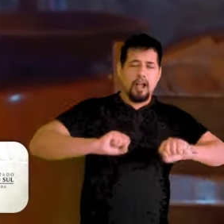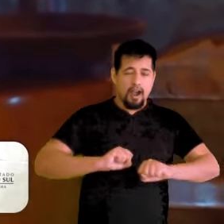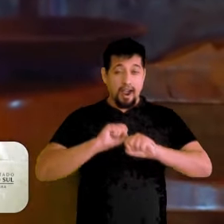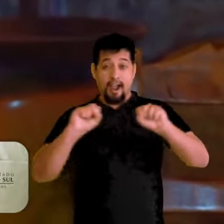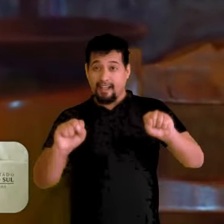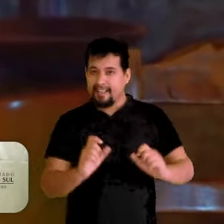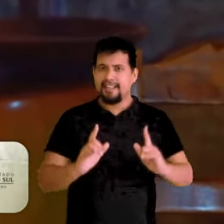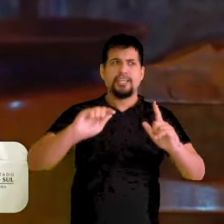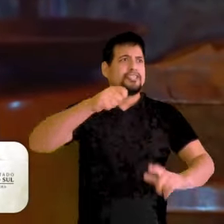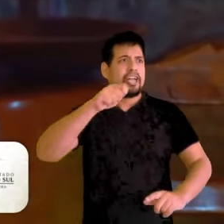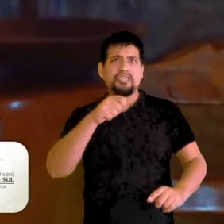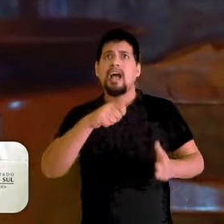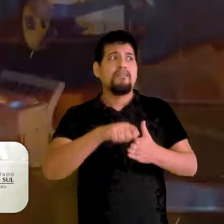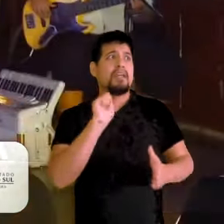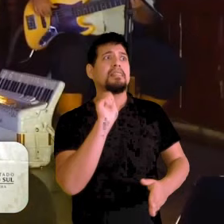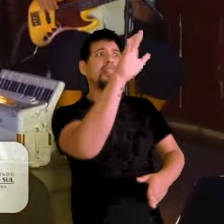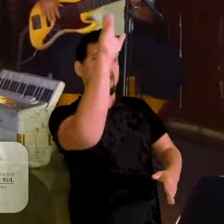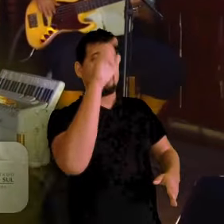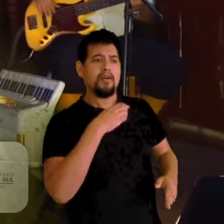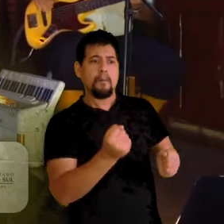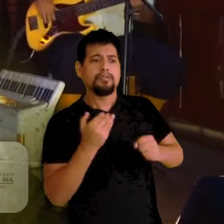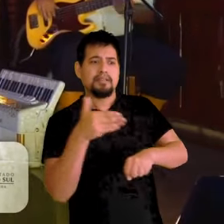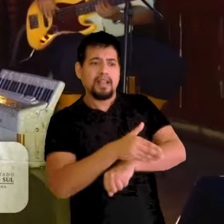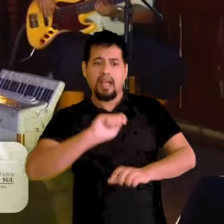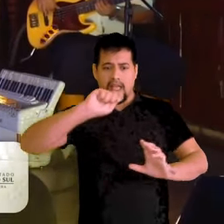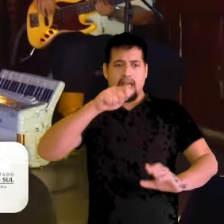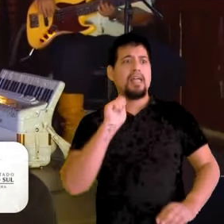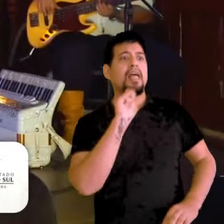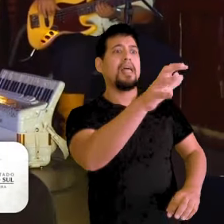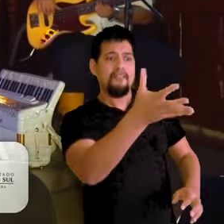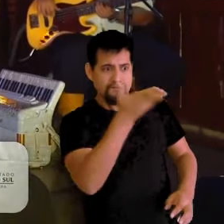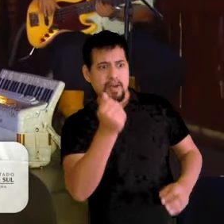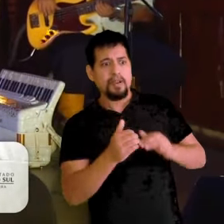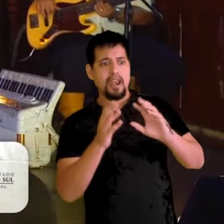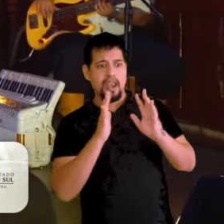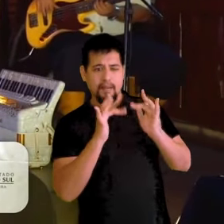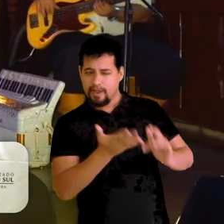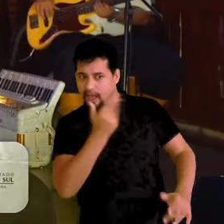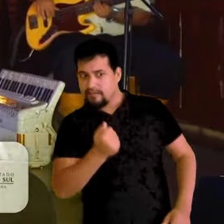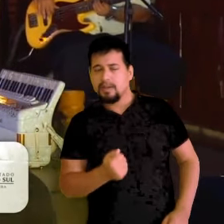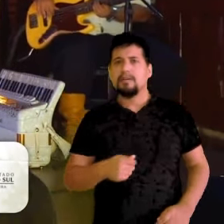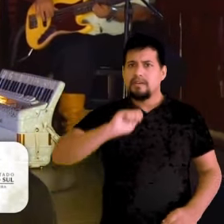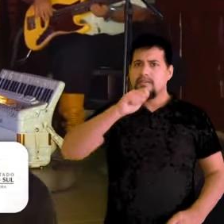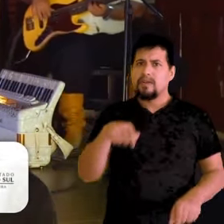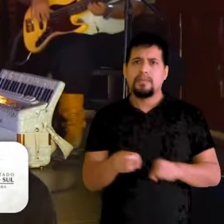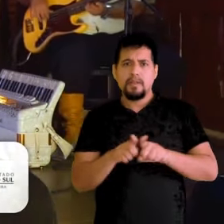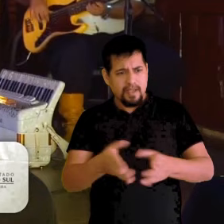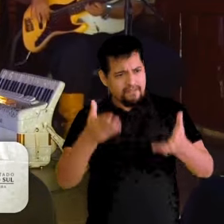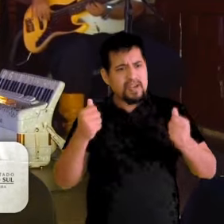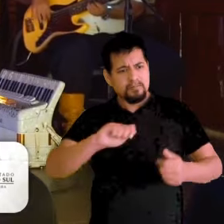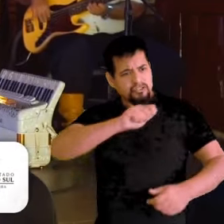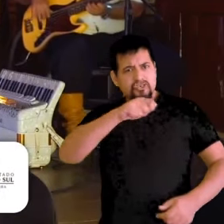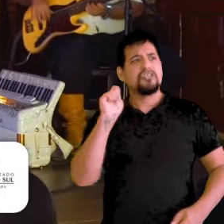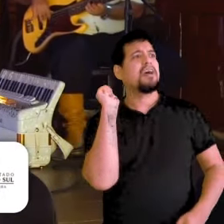de fusarca lá no seu apartamento. Atire a chave da sacada, deixa eu entrar. Atire a chave da sacada, vamos namorar. Atire a chave